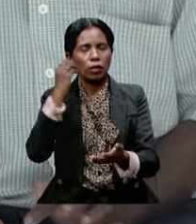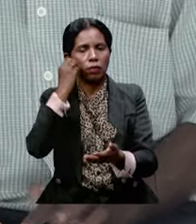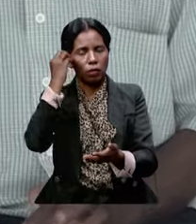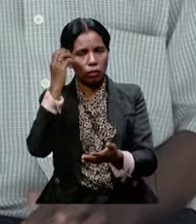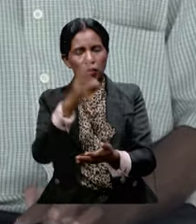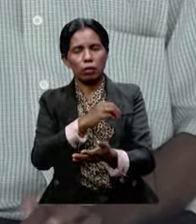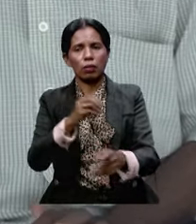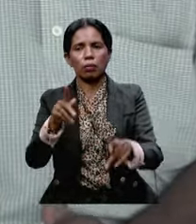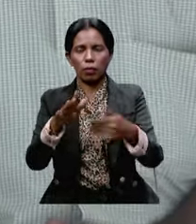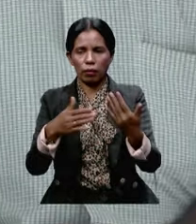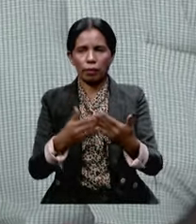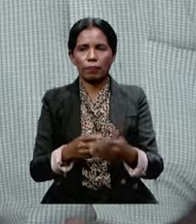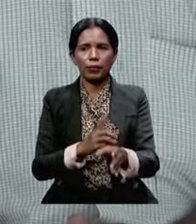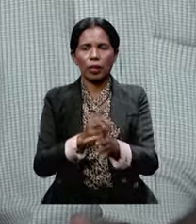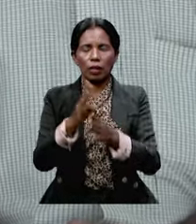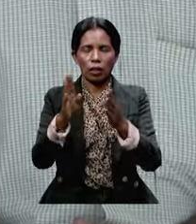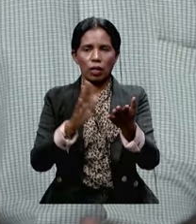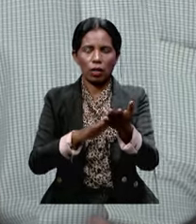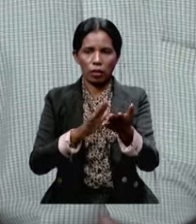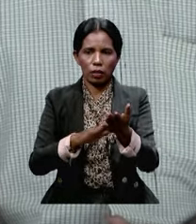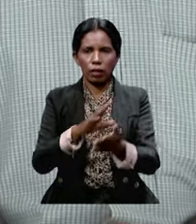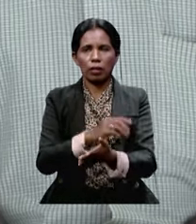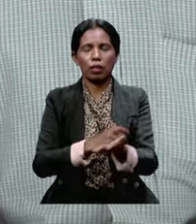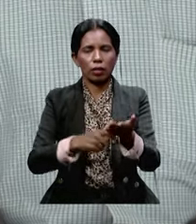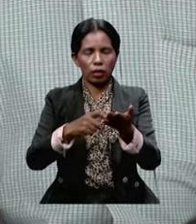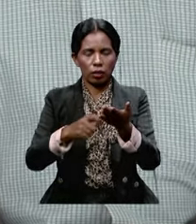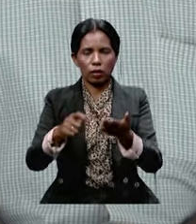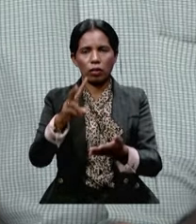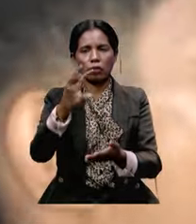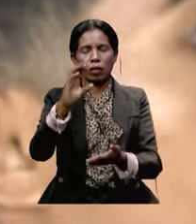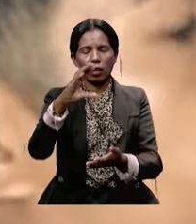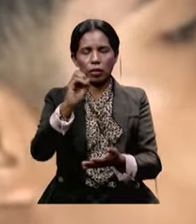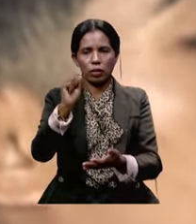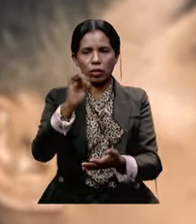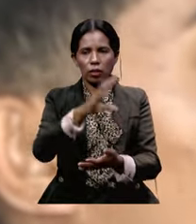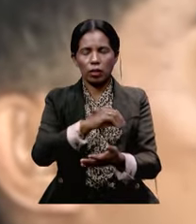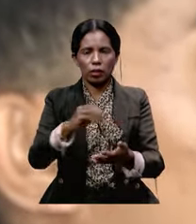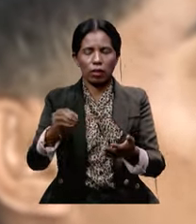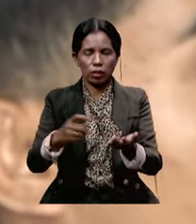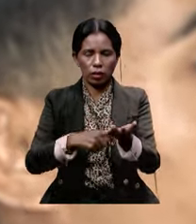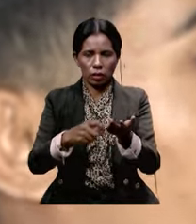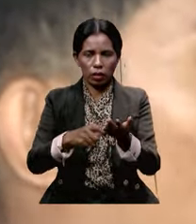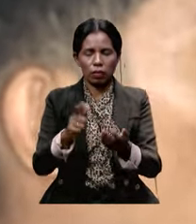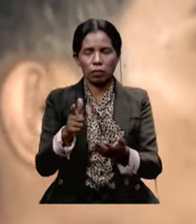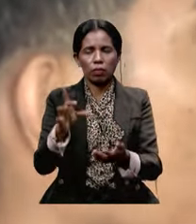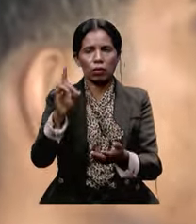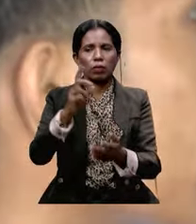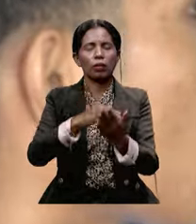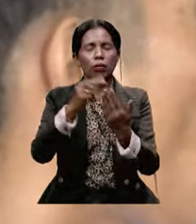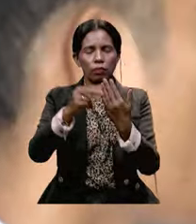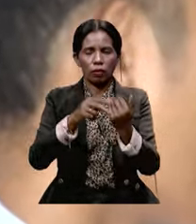nemoshi comunidade. Diretor Escola Secundária Técnico Vocacional Indústria no Tecnologia 28 de novembro